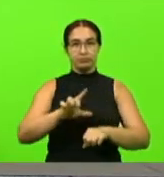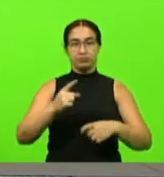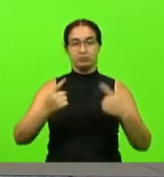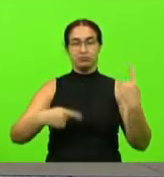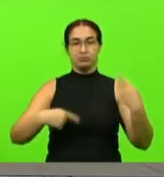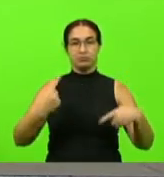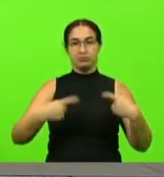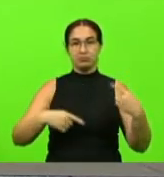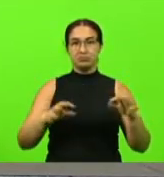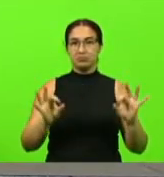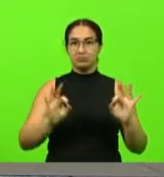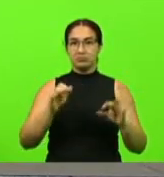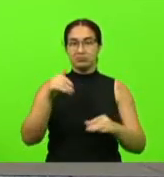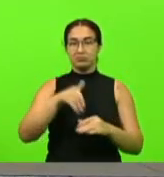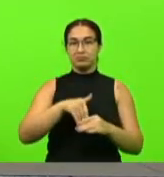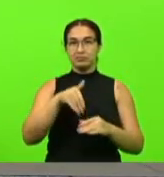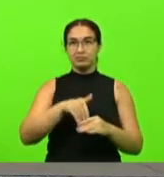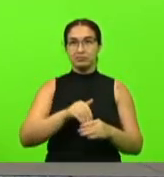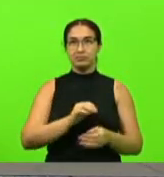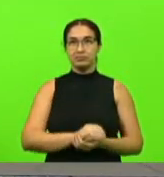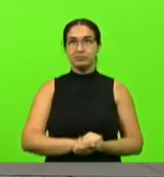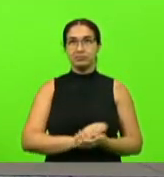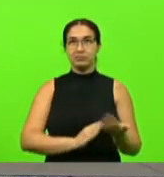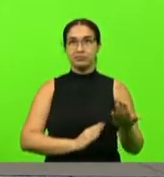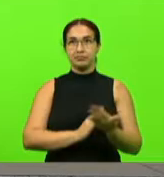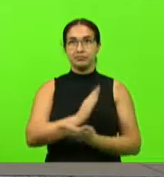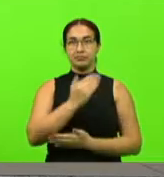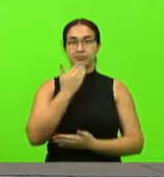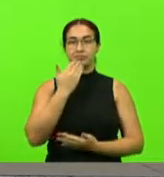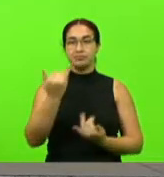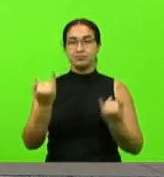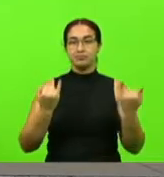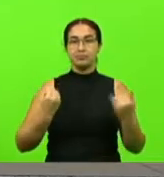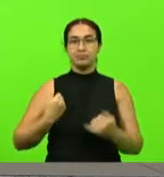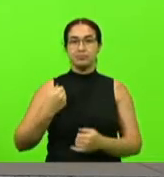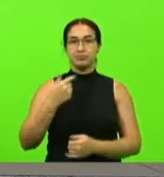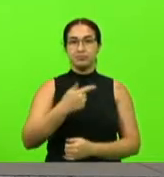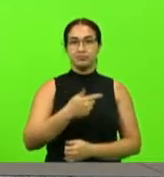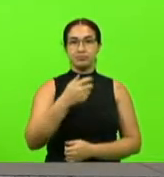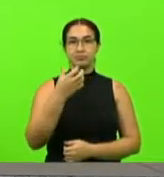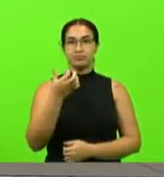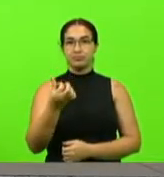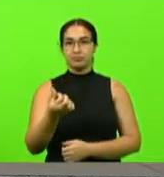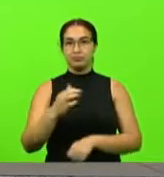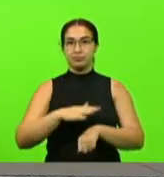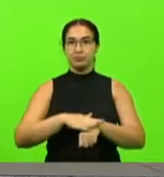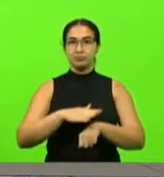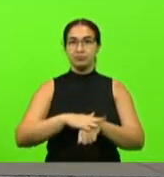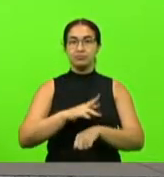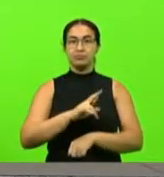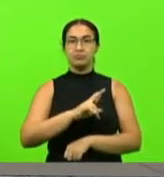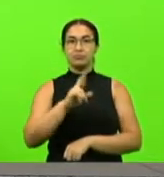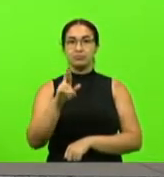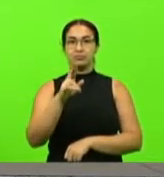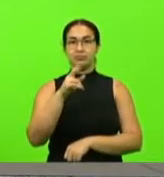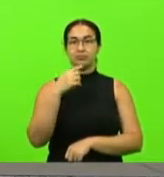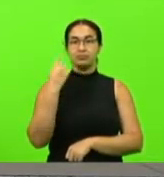quem queira discutir, em votação, aprovado. Pedido de informação número 76, autor